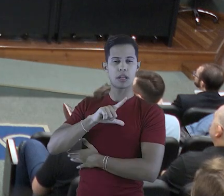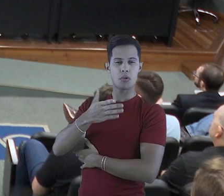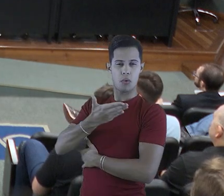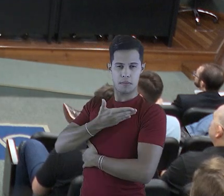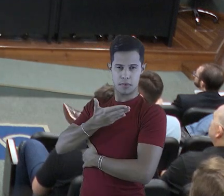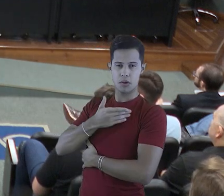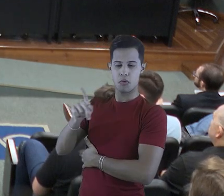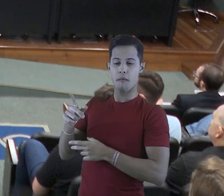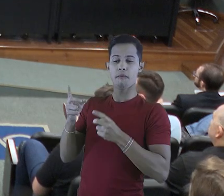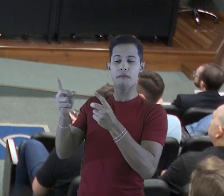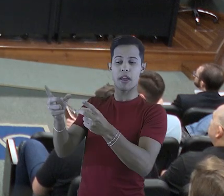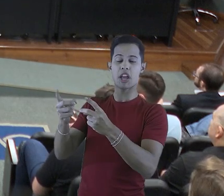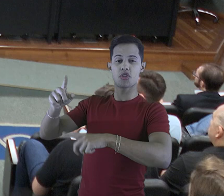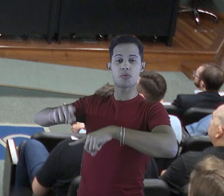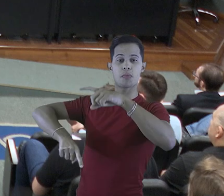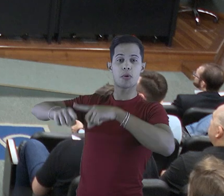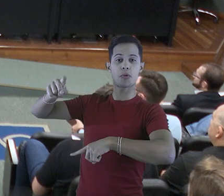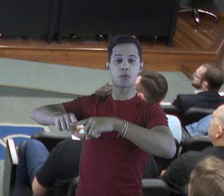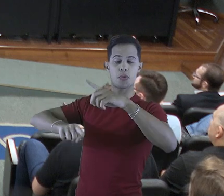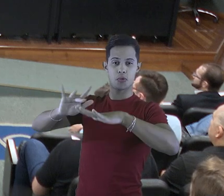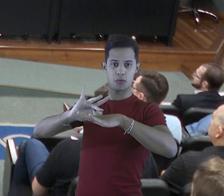vende algumas coisas pela rede social dele.